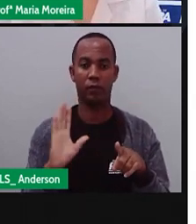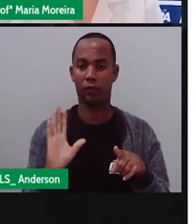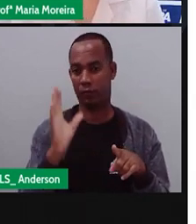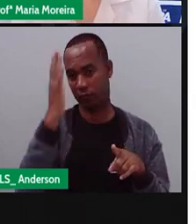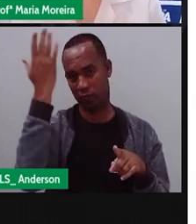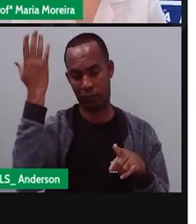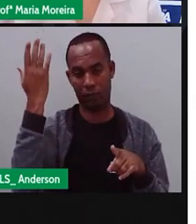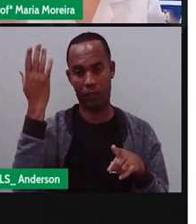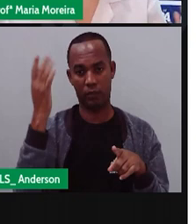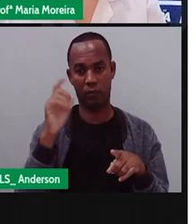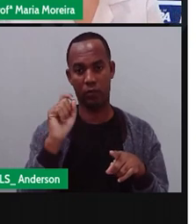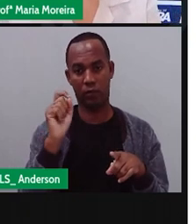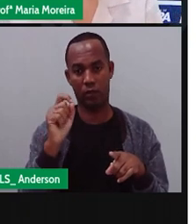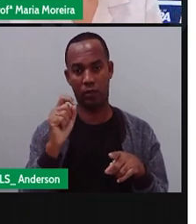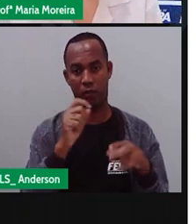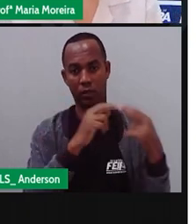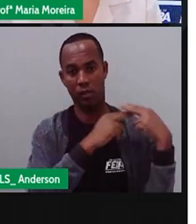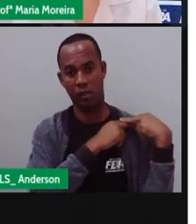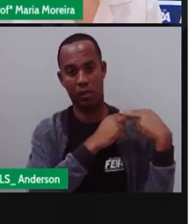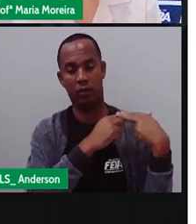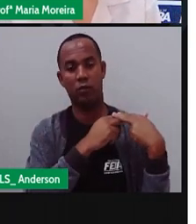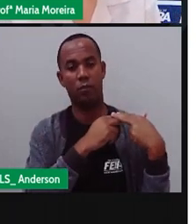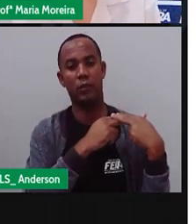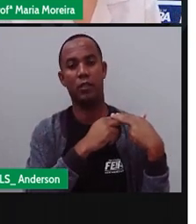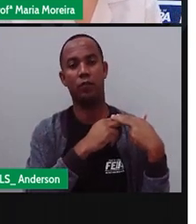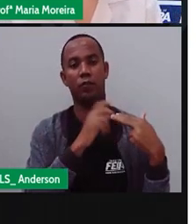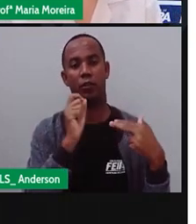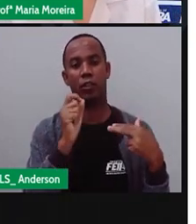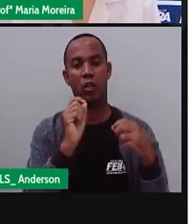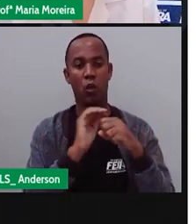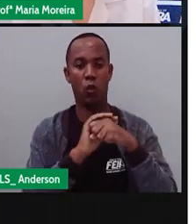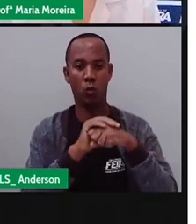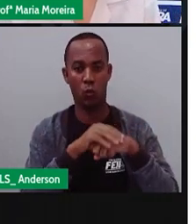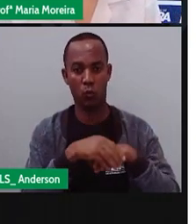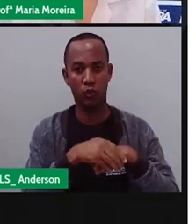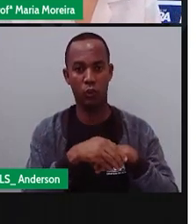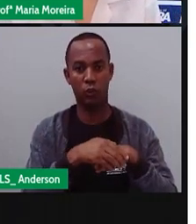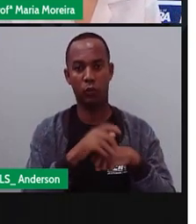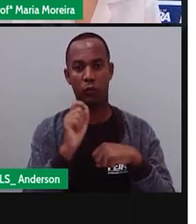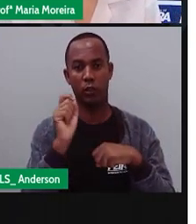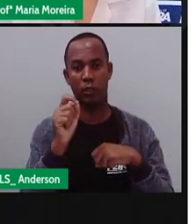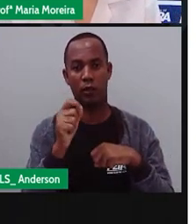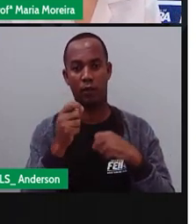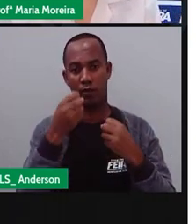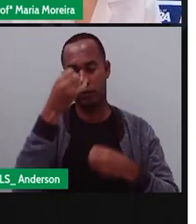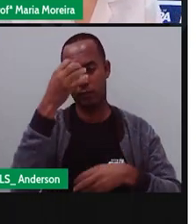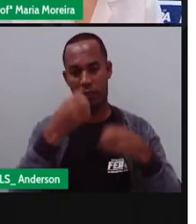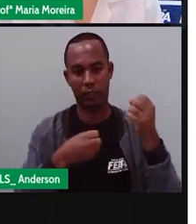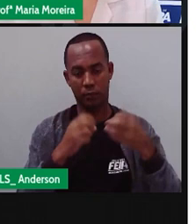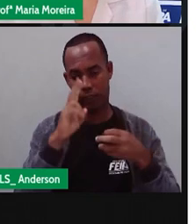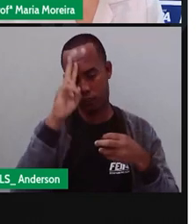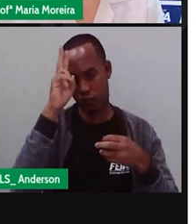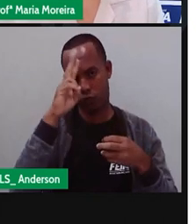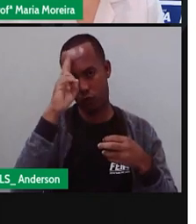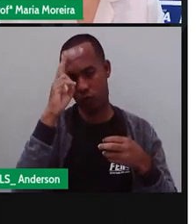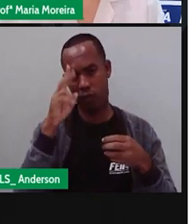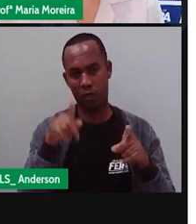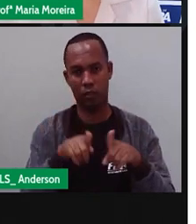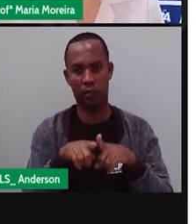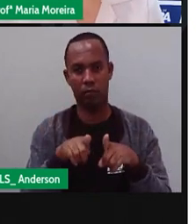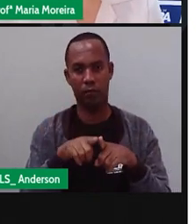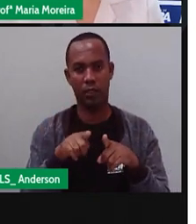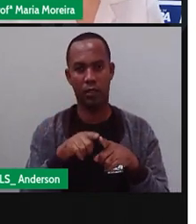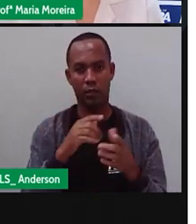seu dia e o seu responsável vai chegar aí durante a noite, quando ele chegar, você vai contar a história, certo? E essa história ela vai